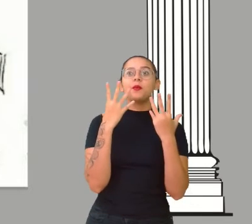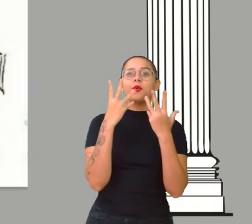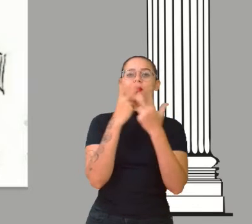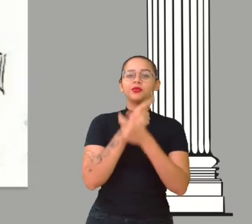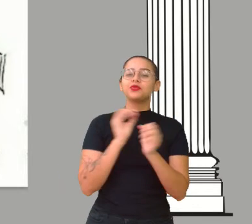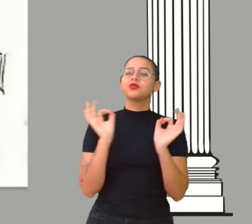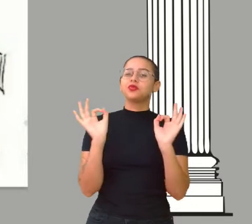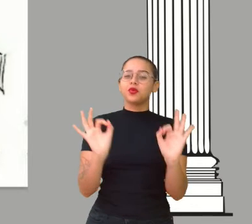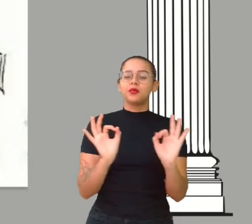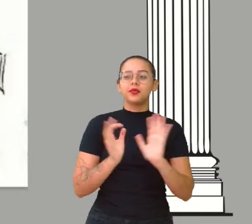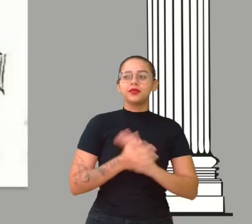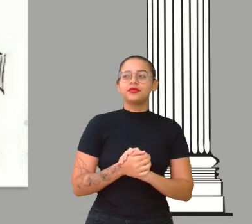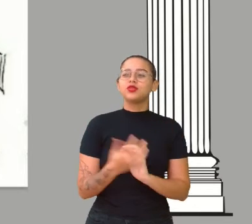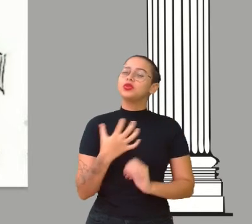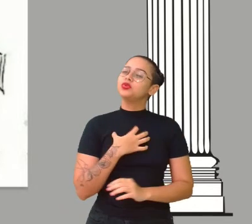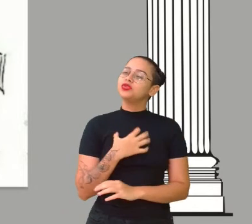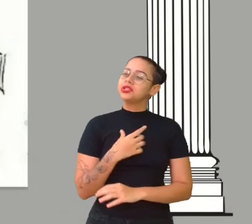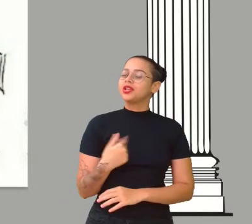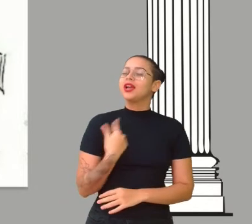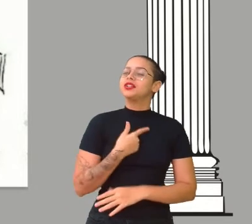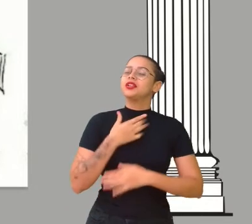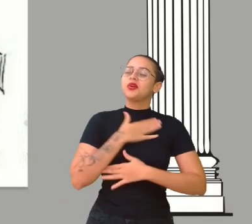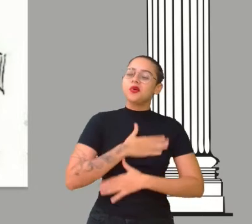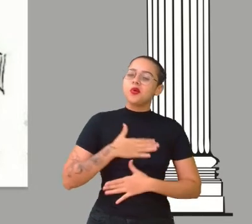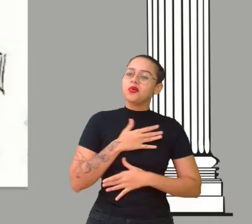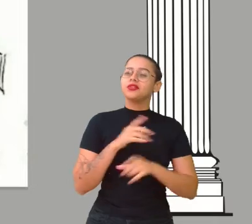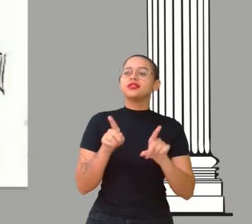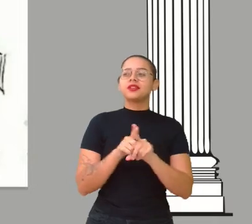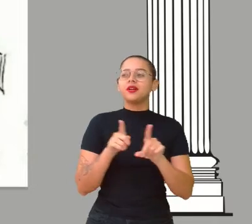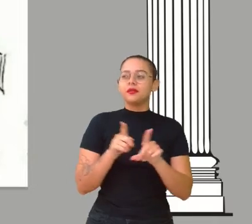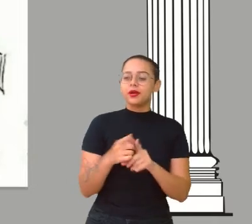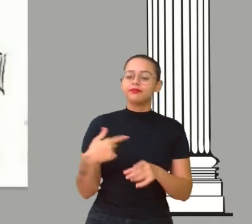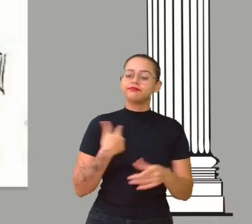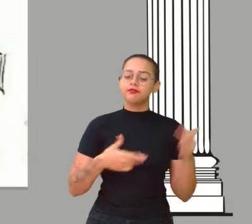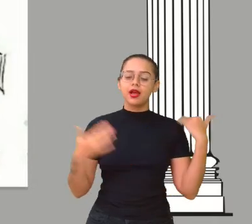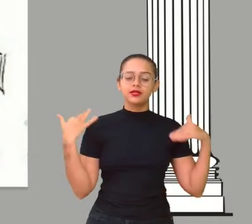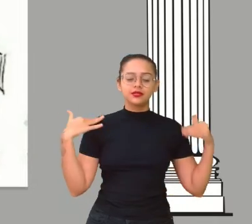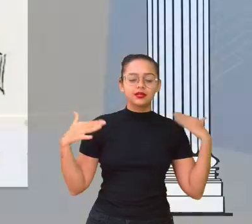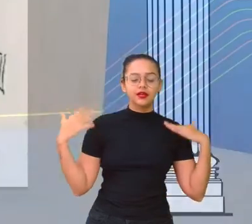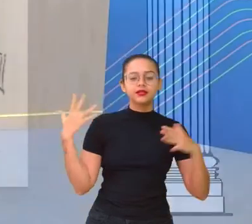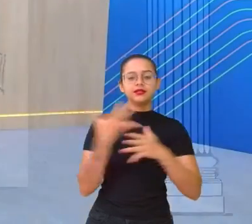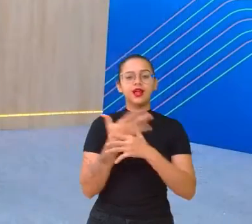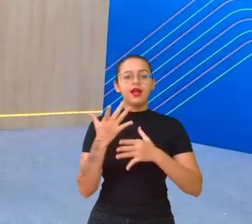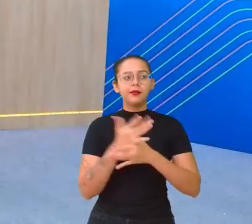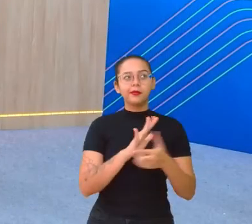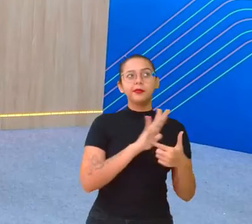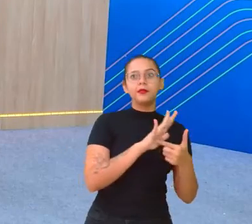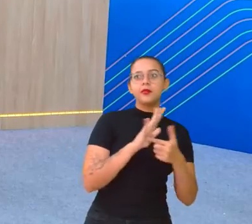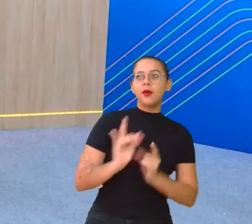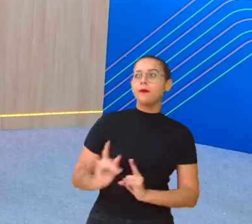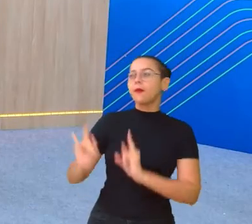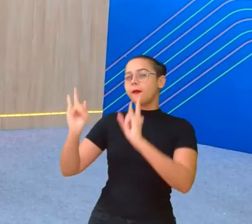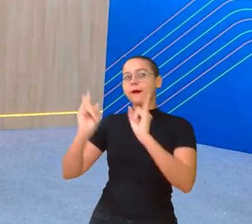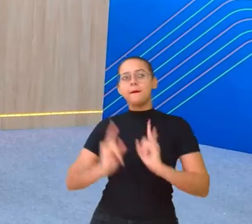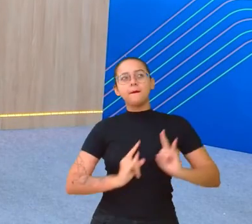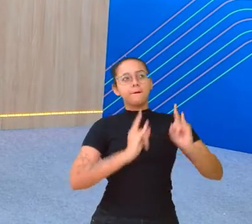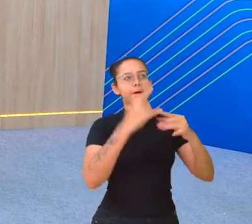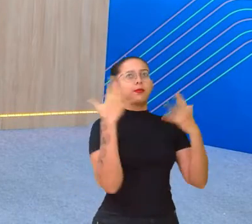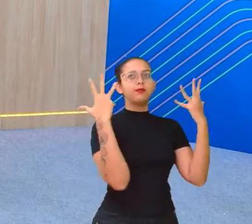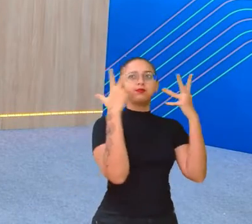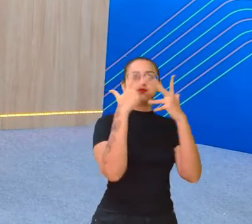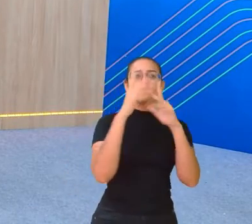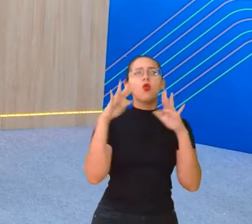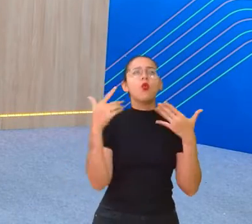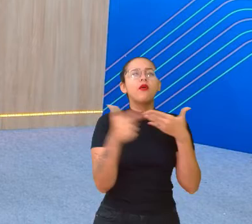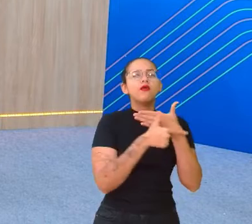muito massa. Tá do jeito que a gente gosta também, né? Passeando pela cidade, apresentando aqueles prédios bonitos, qual a função